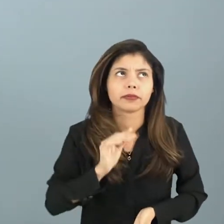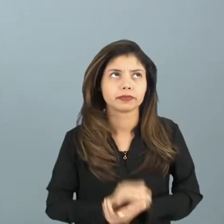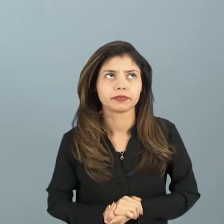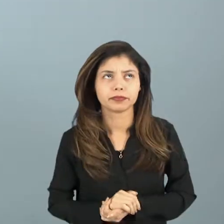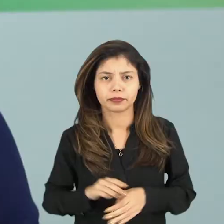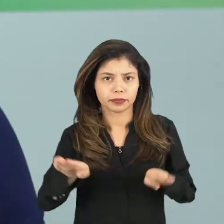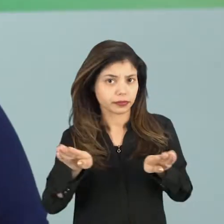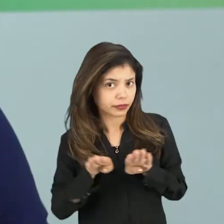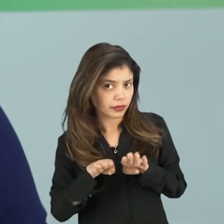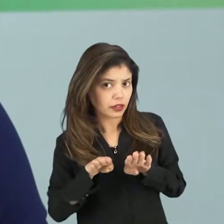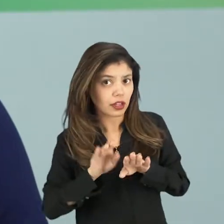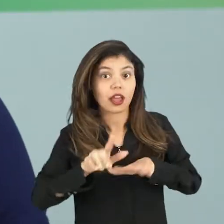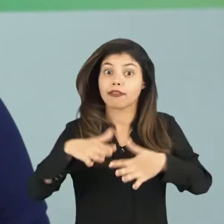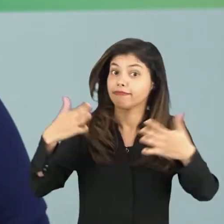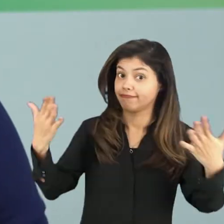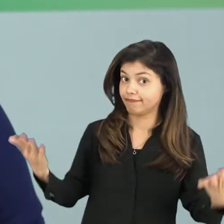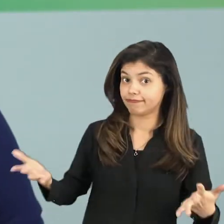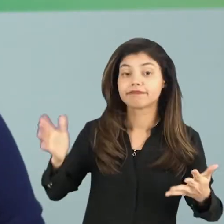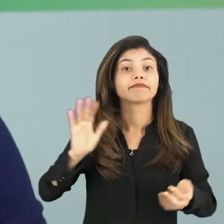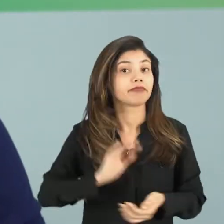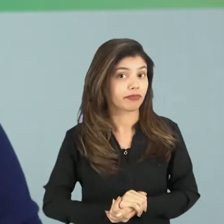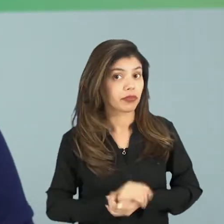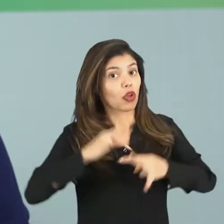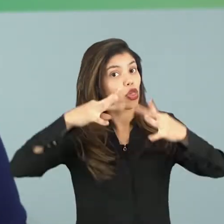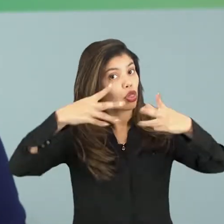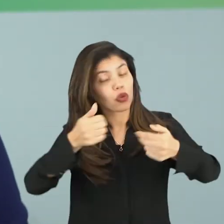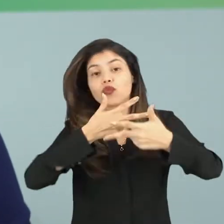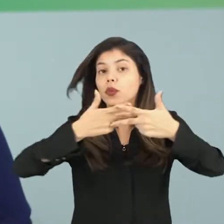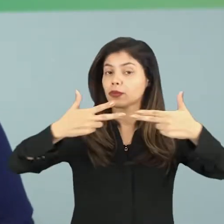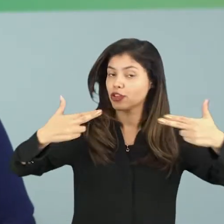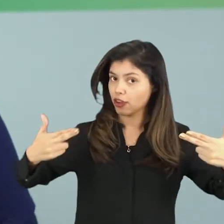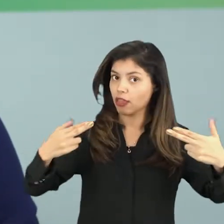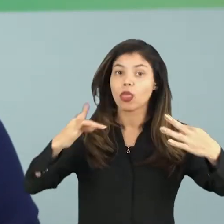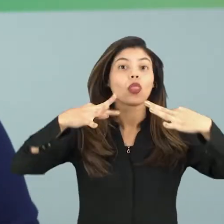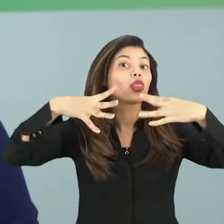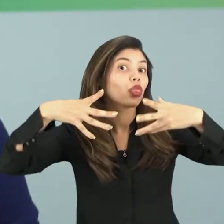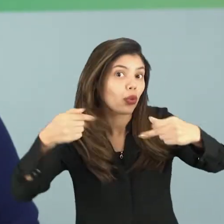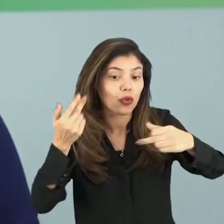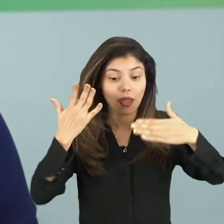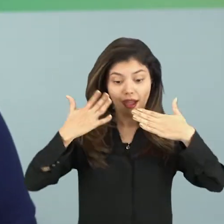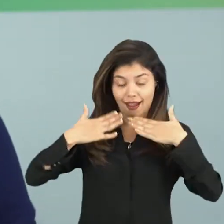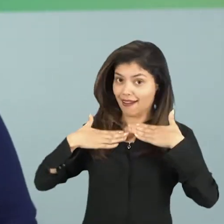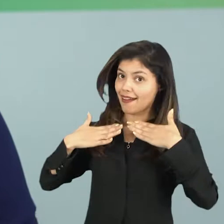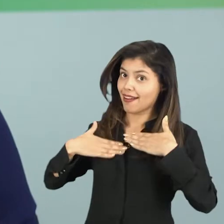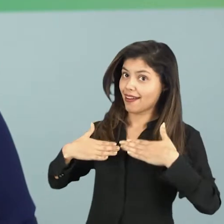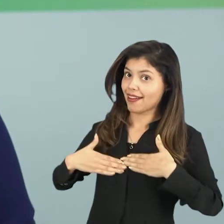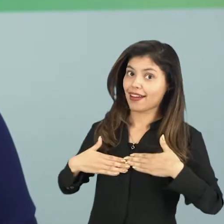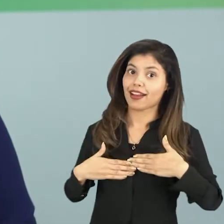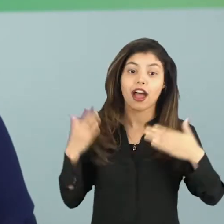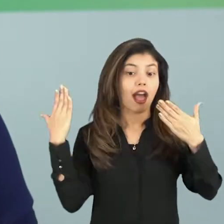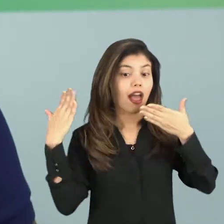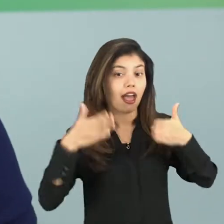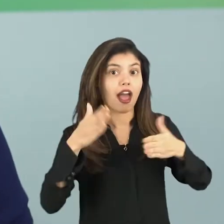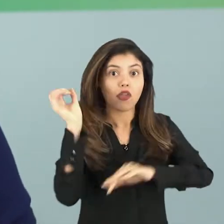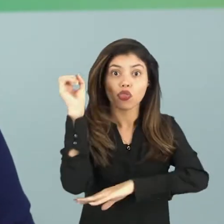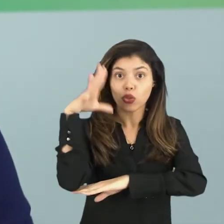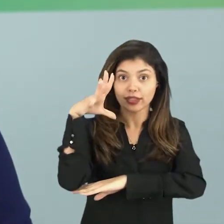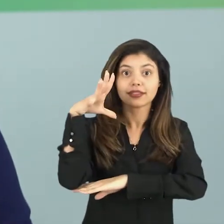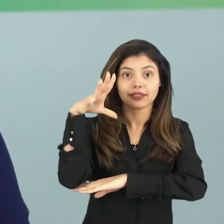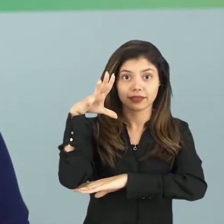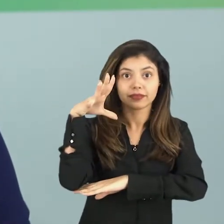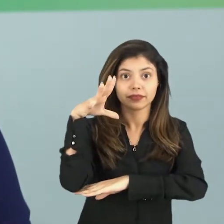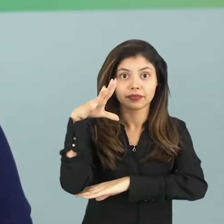luz. Afinal, todo objeto ou todo corpo é definido por